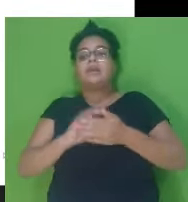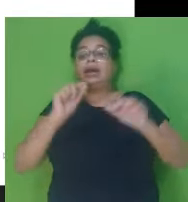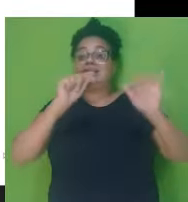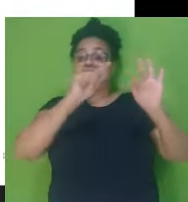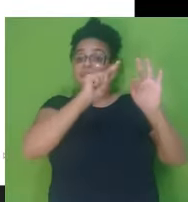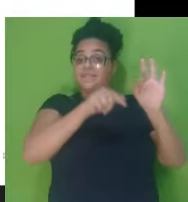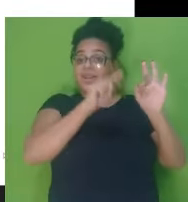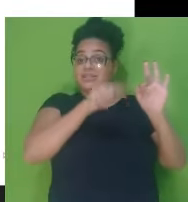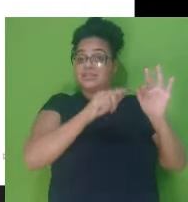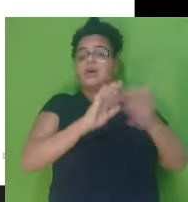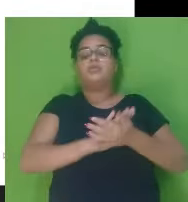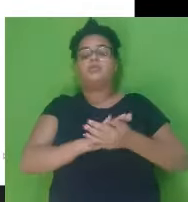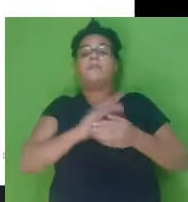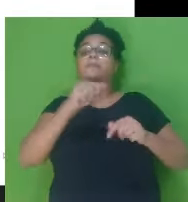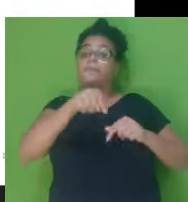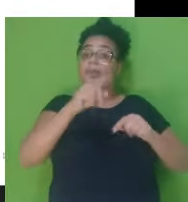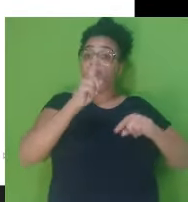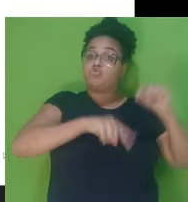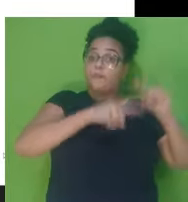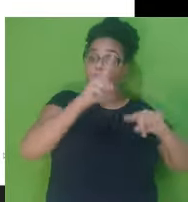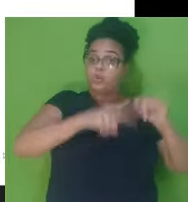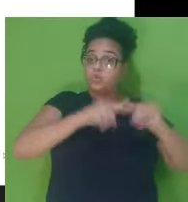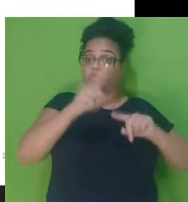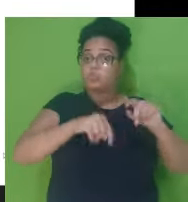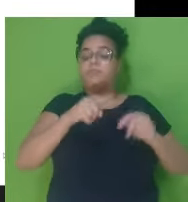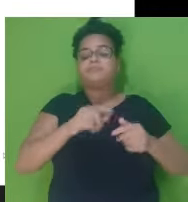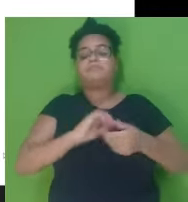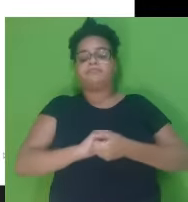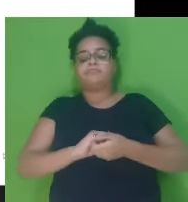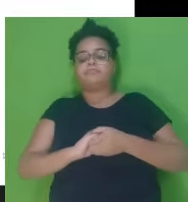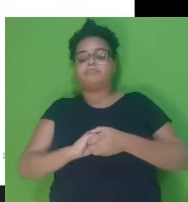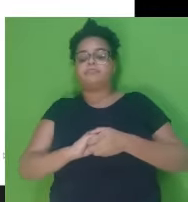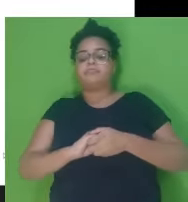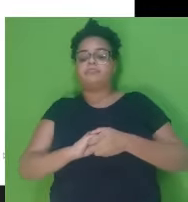essa expressão por esse produto.